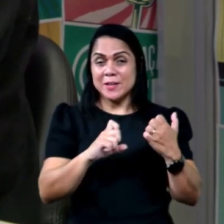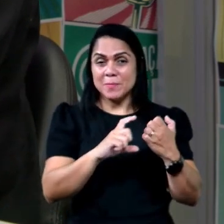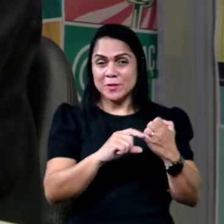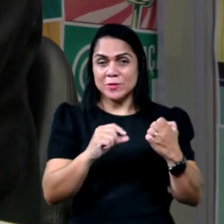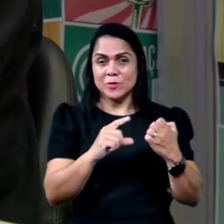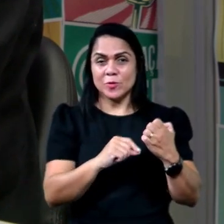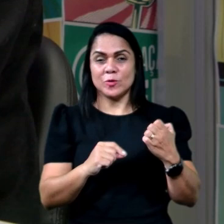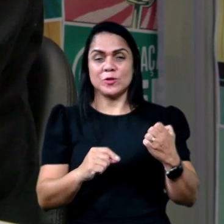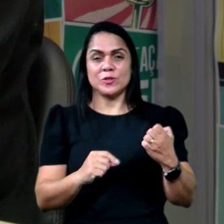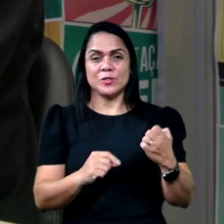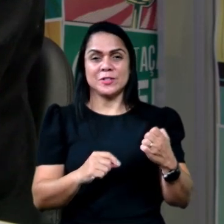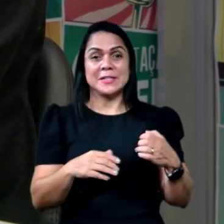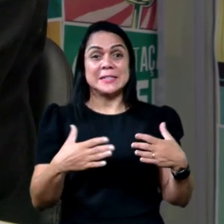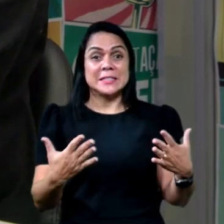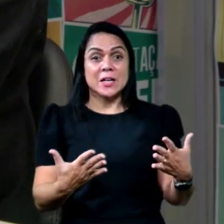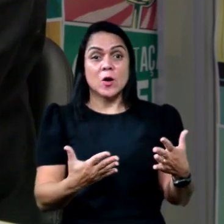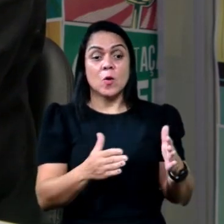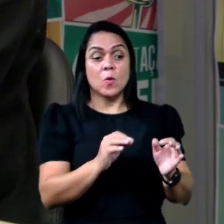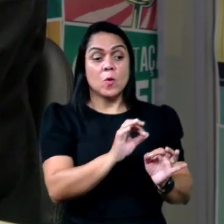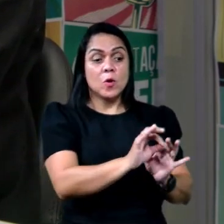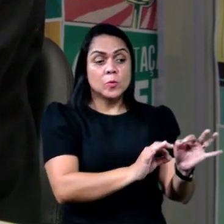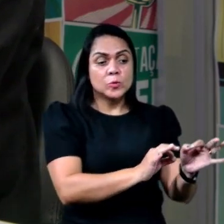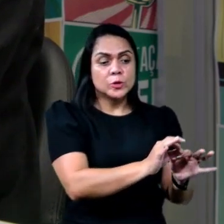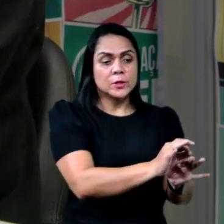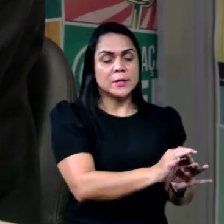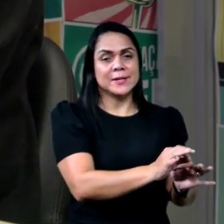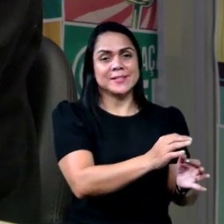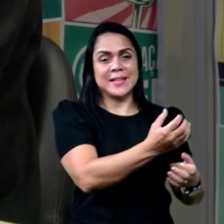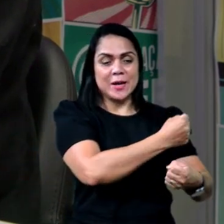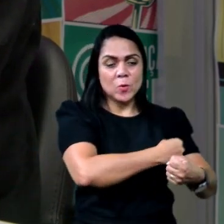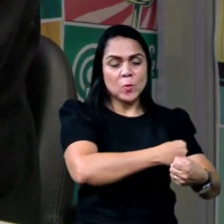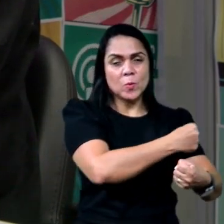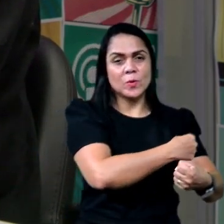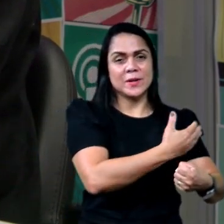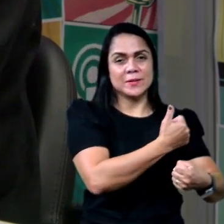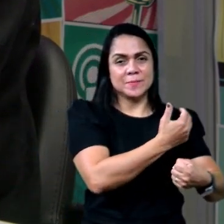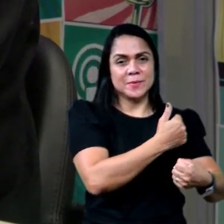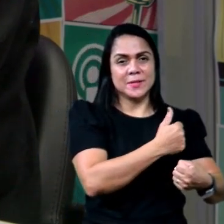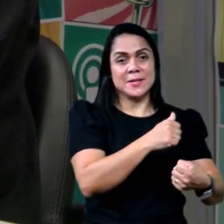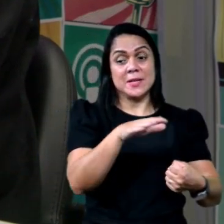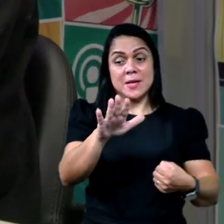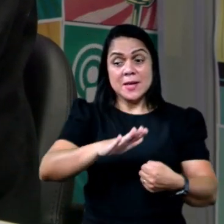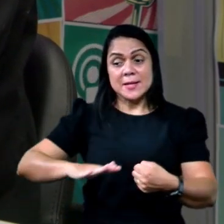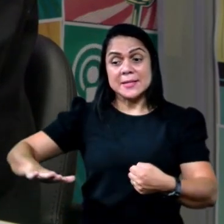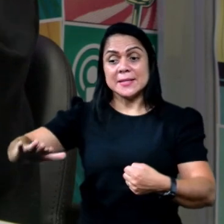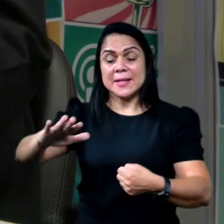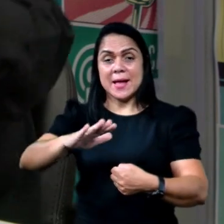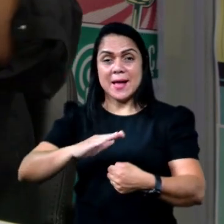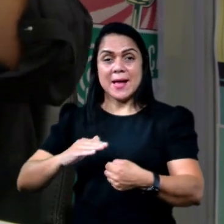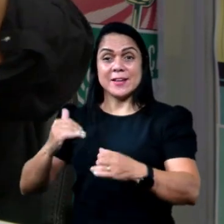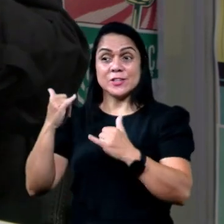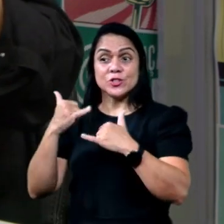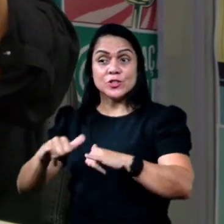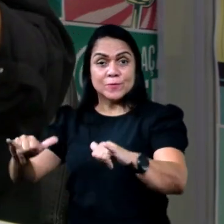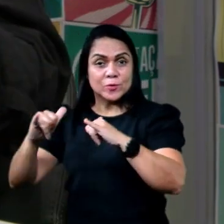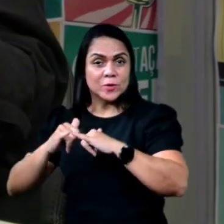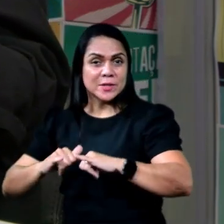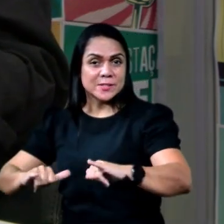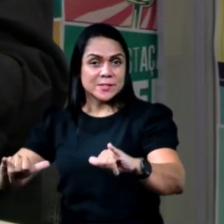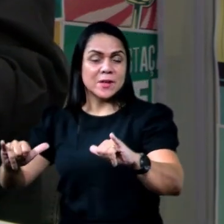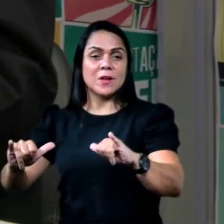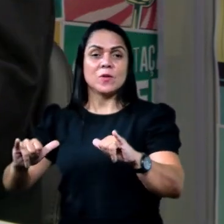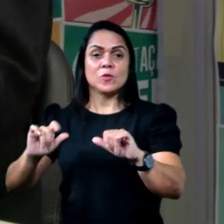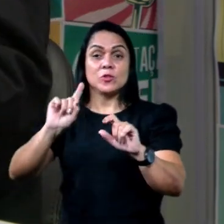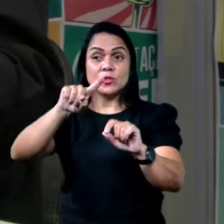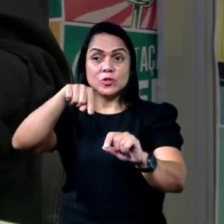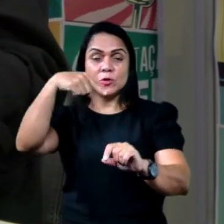Então, para cada área, eu cuidei da área da gastronomia, a professora Carla Simone da área do marketing, tinha outros docentes também do Instituto